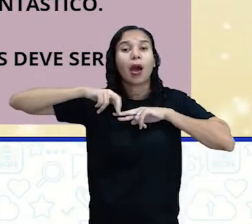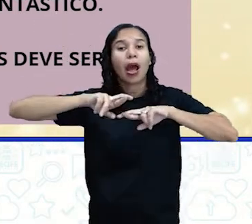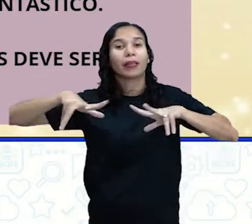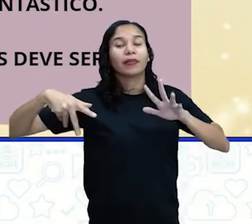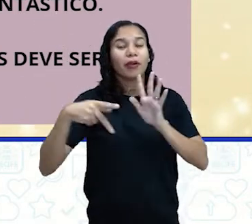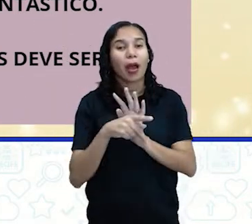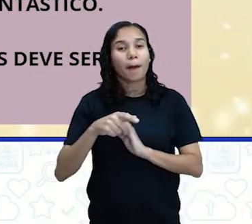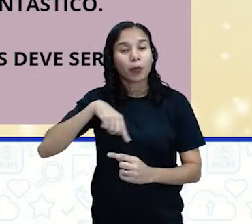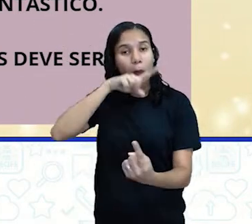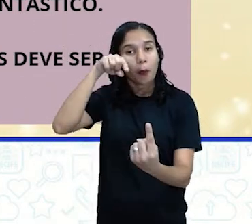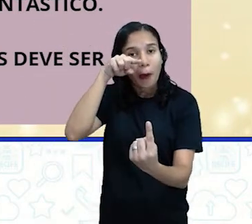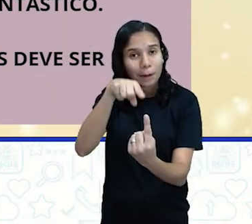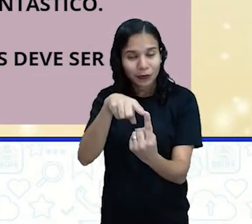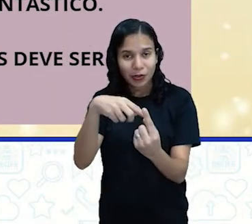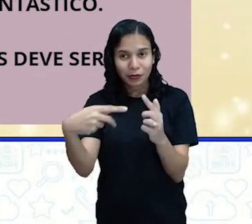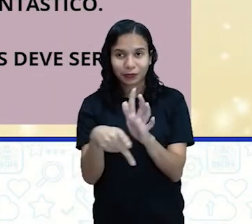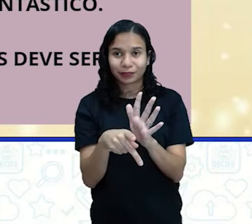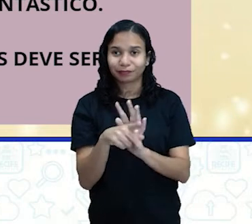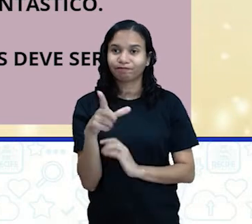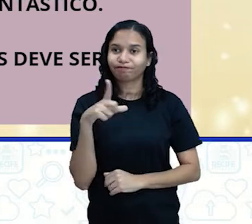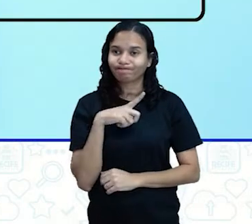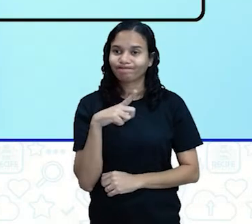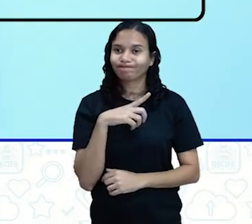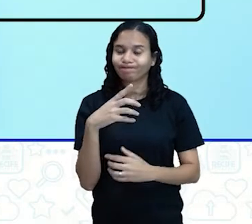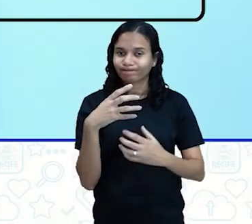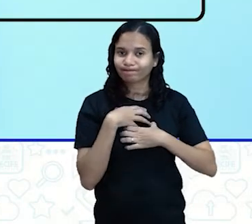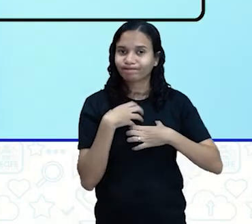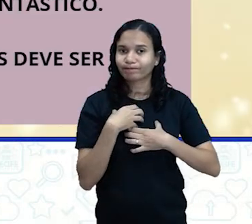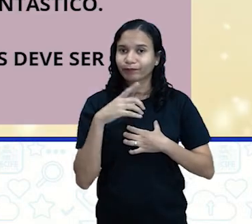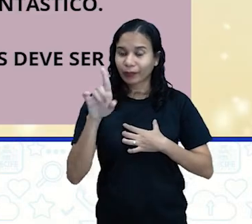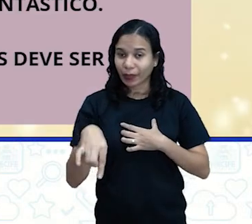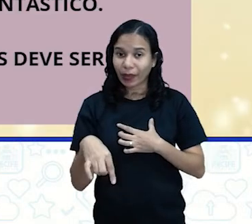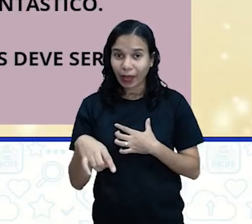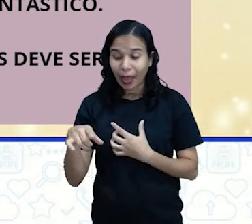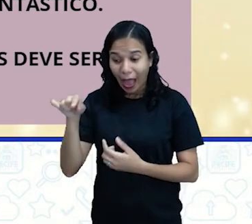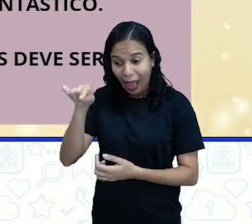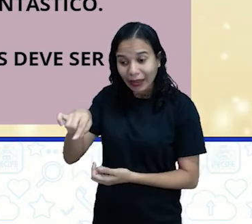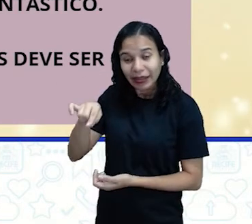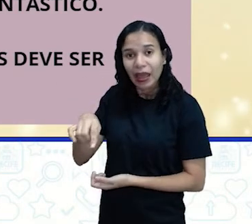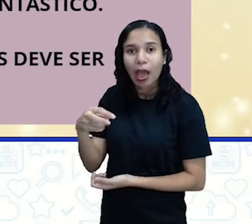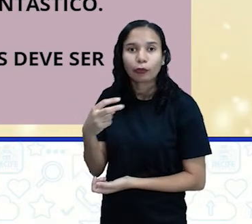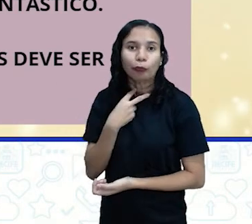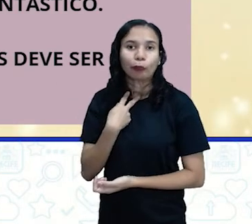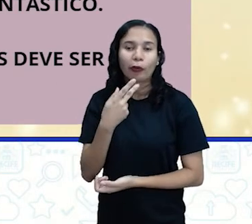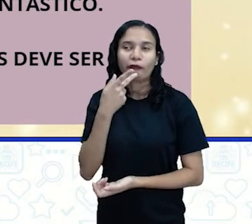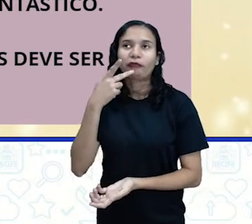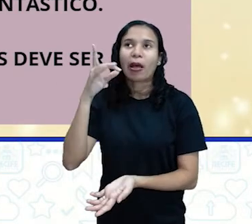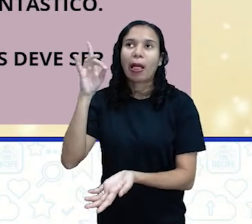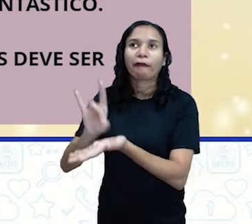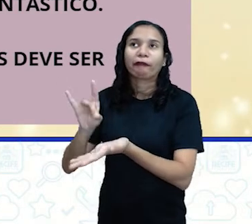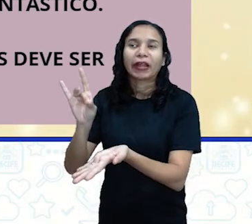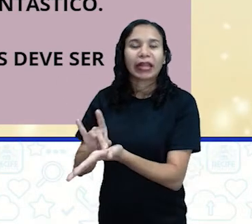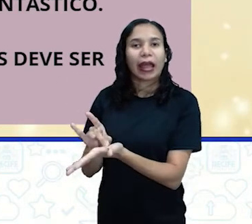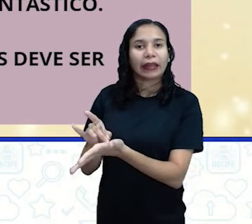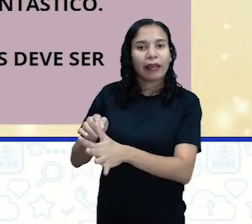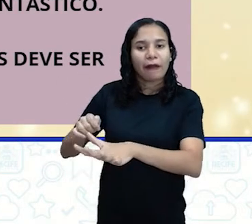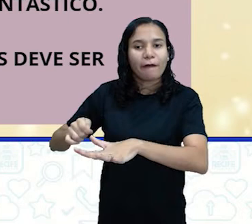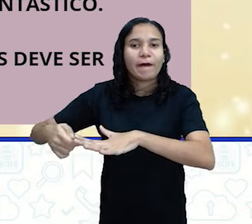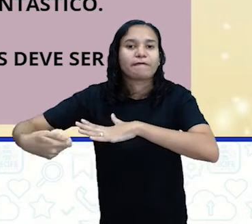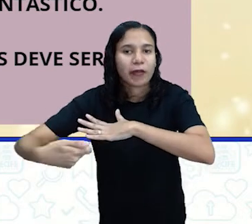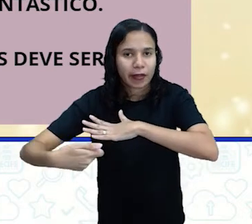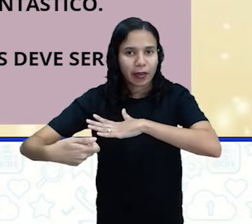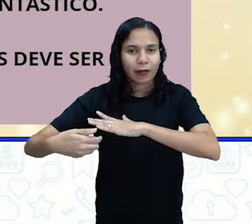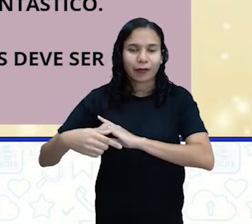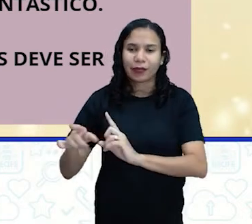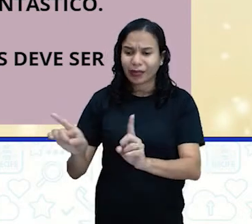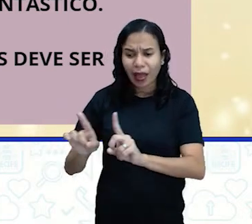intenção nos casos deve ser levada em conta. A Lagoinha a gente não pode contar como sendo realmente uma fake news, né?